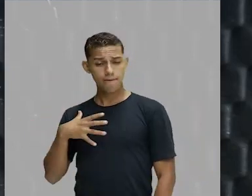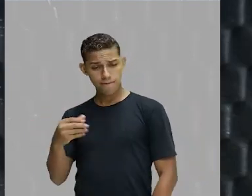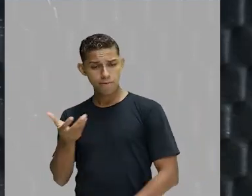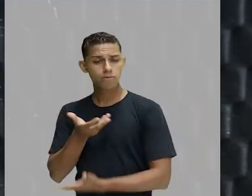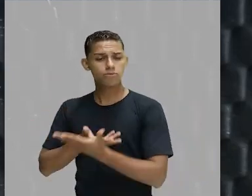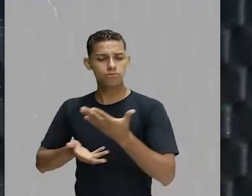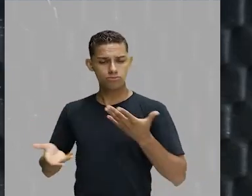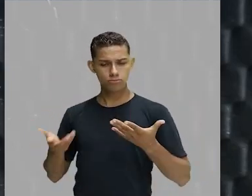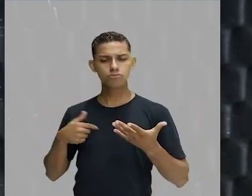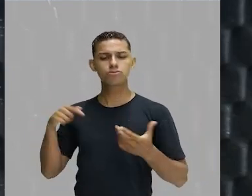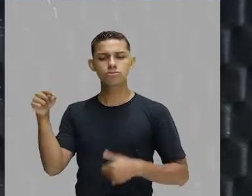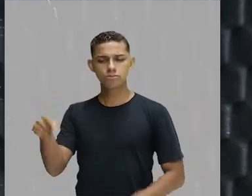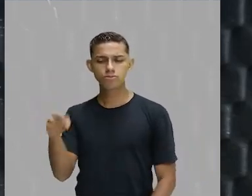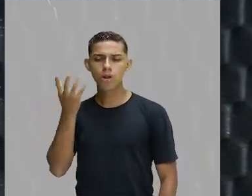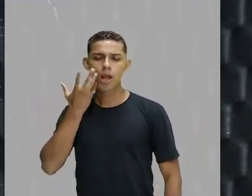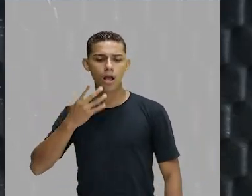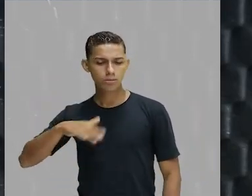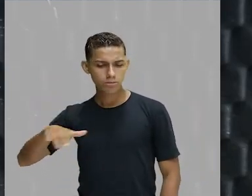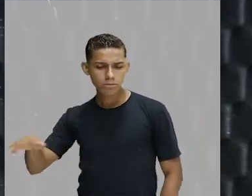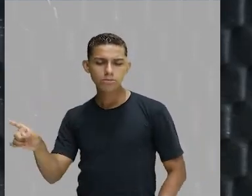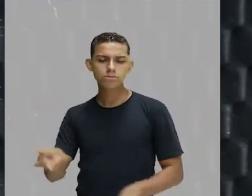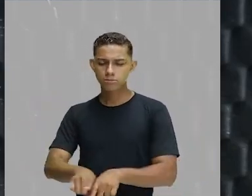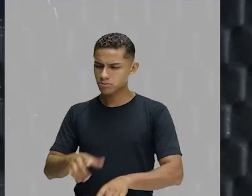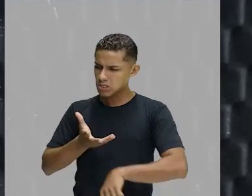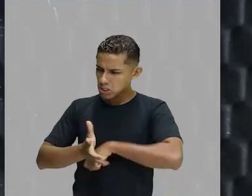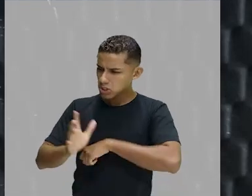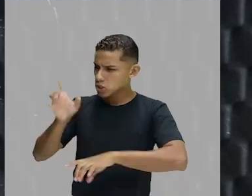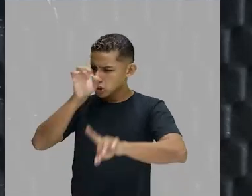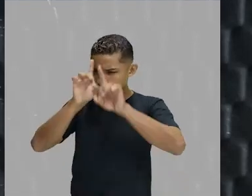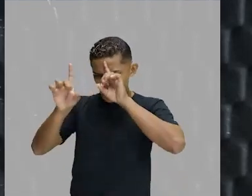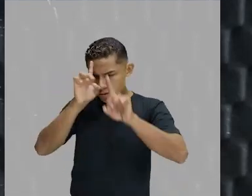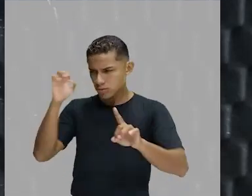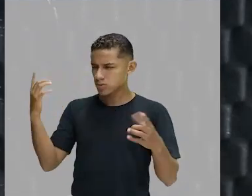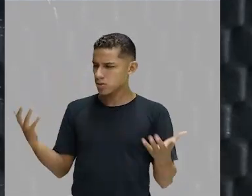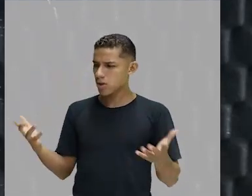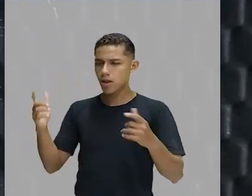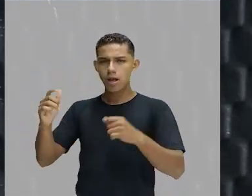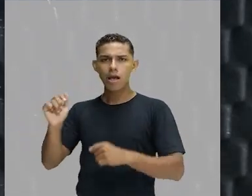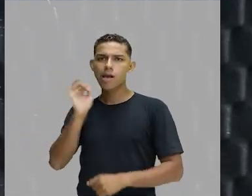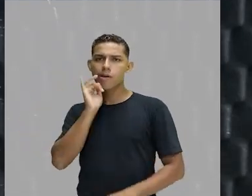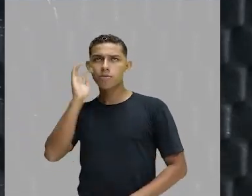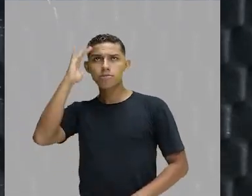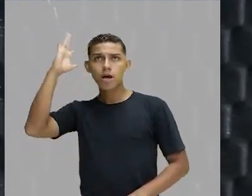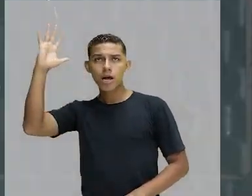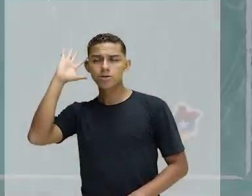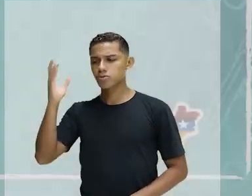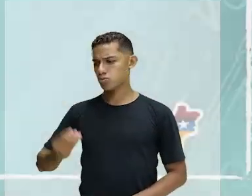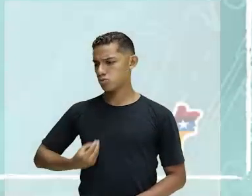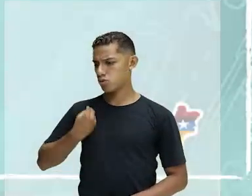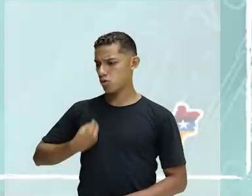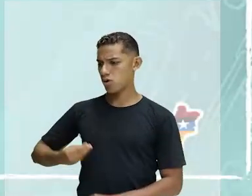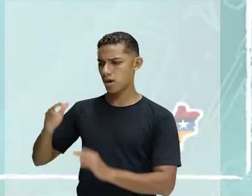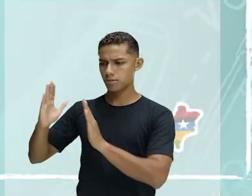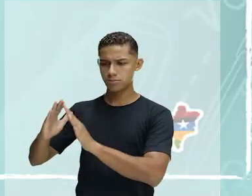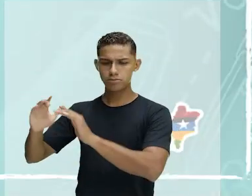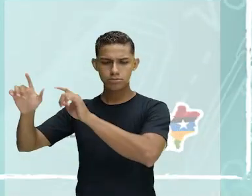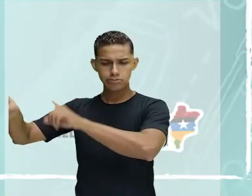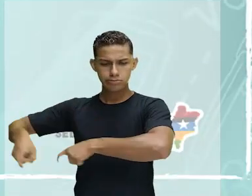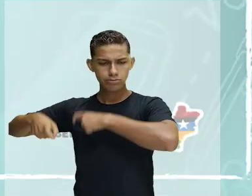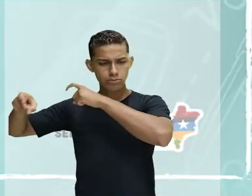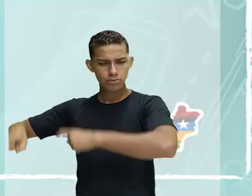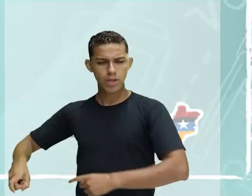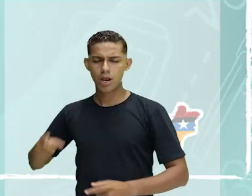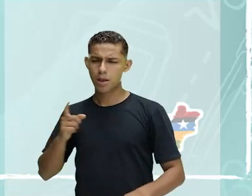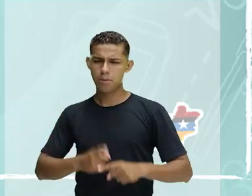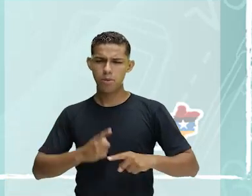as crianças fazem atividades do dia a dia corriqueiro de uma fazenda. Por que na Espanha,